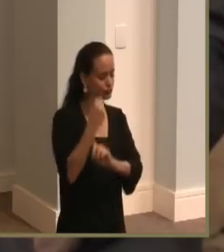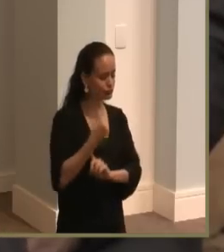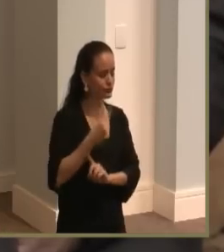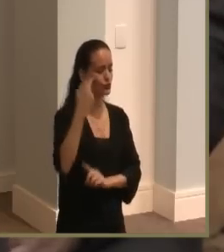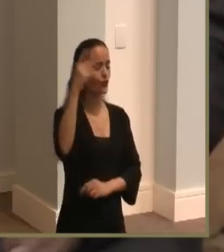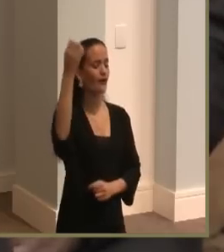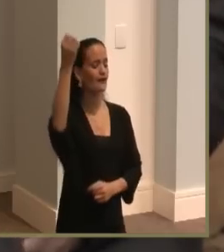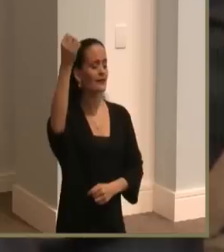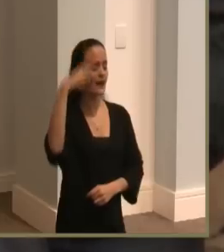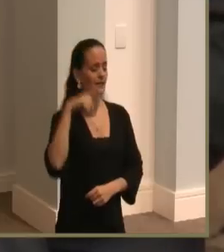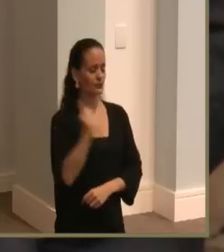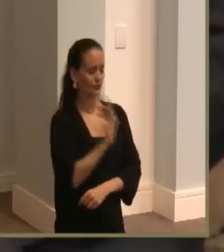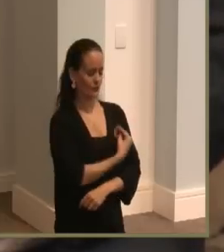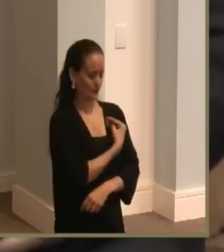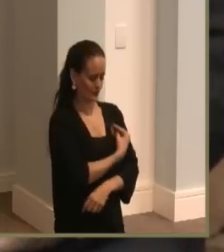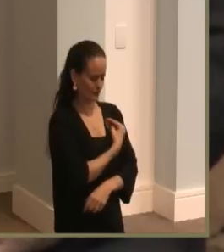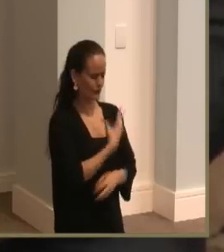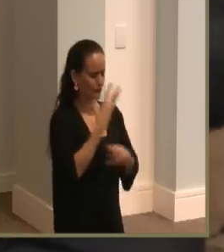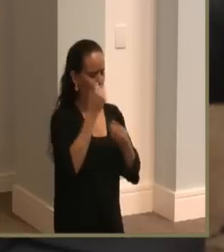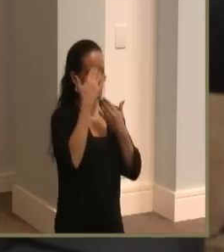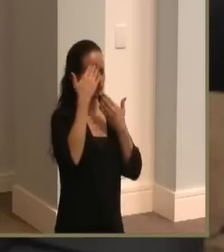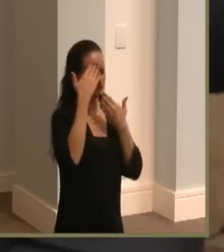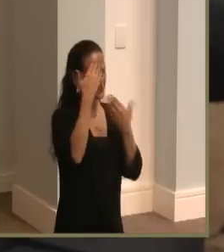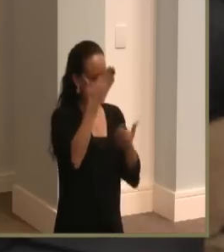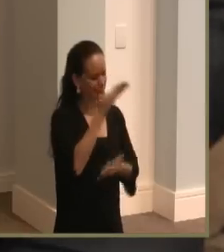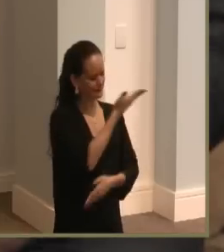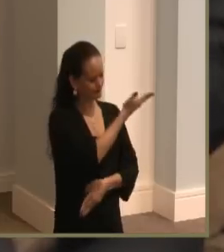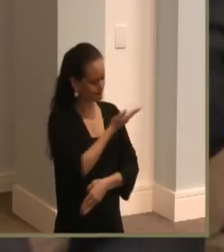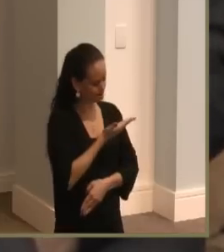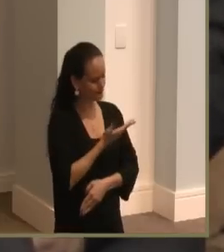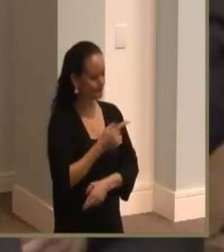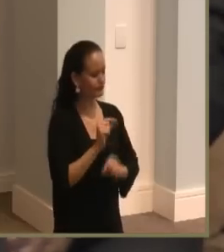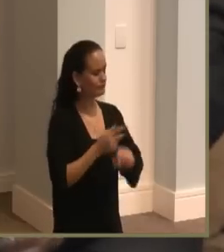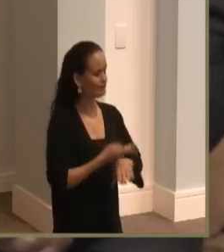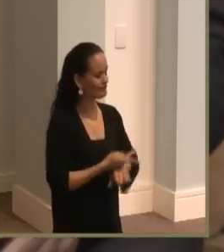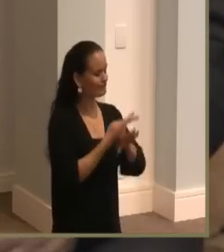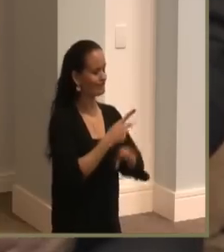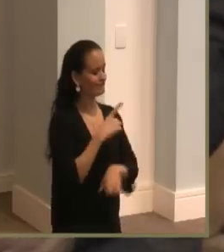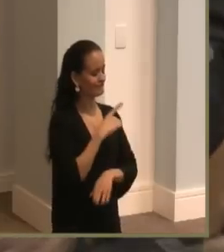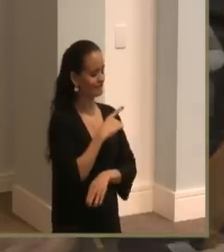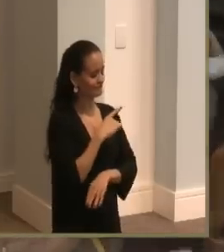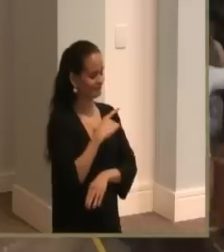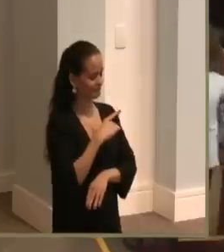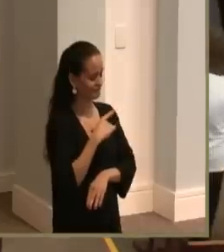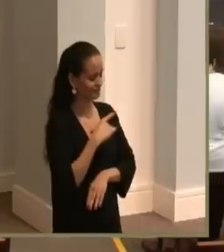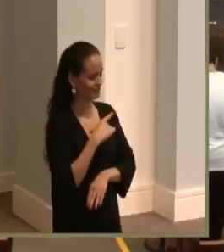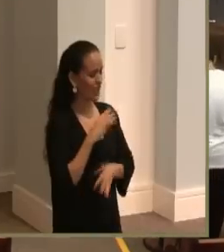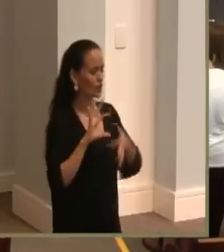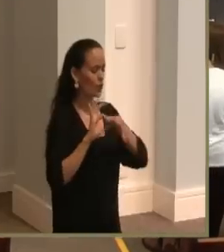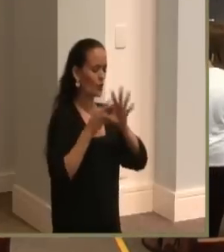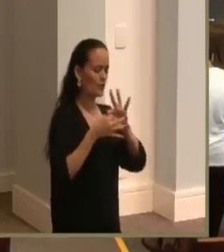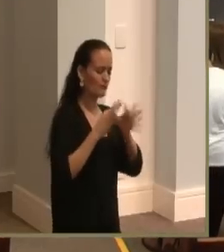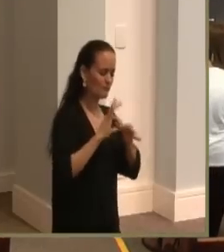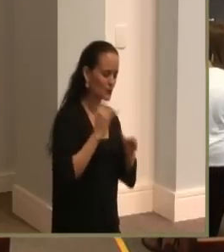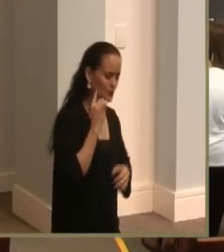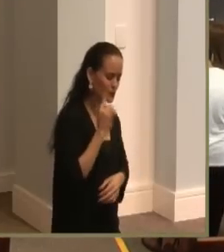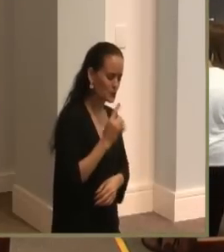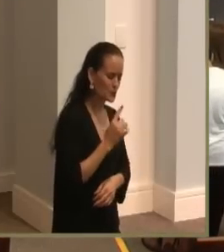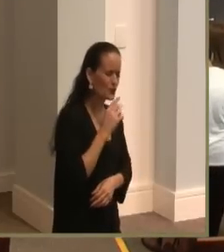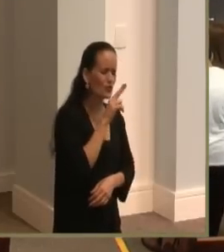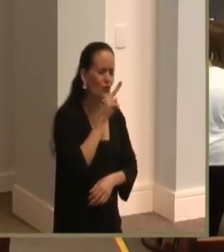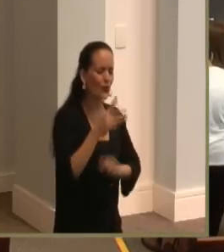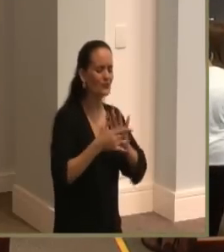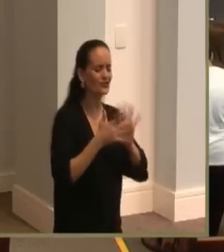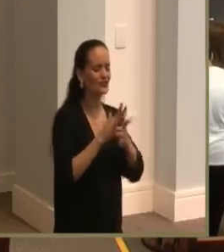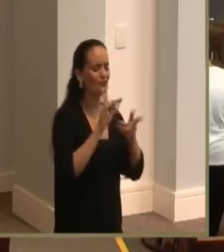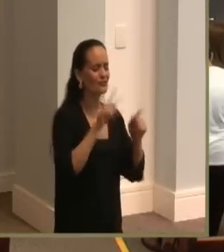maravilhosa sobre nós. Muito obrigado por estes irmãos aqui que foram premiados, ó Deus, na Surdo-Olimpíadas, ó Deus. É o nome de Jesus